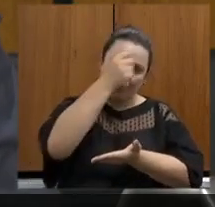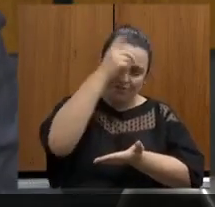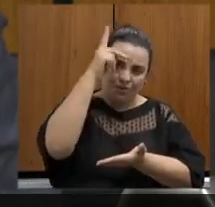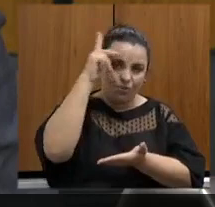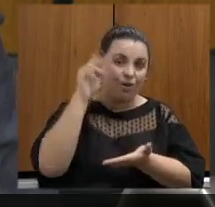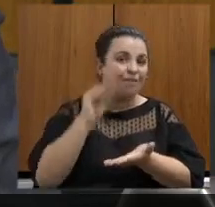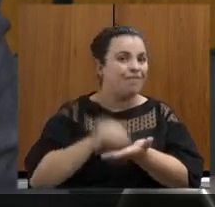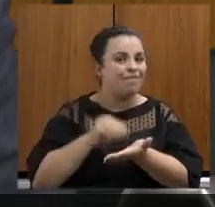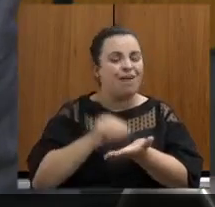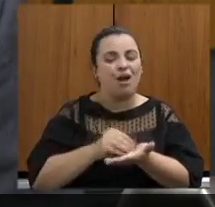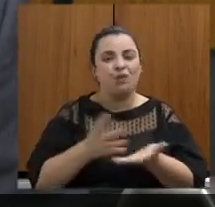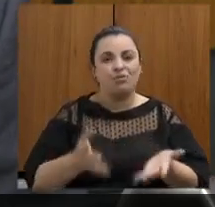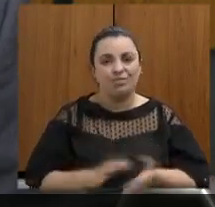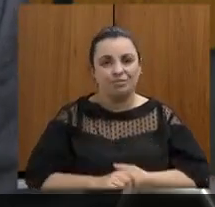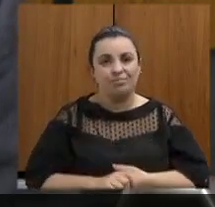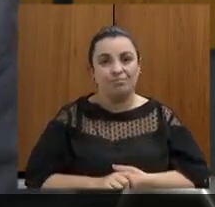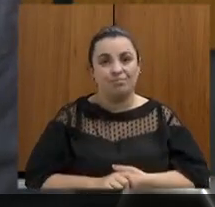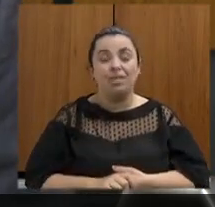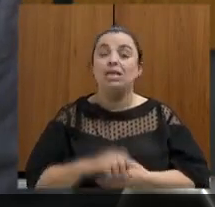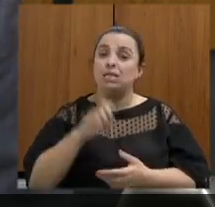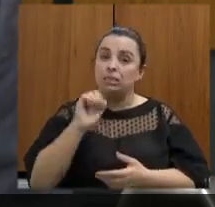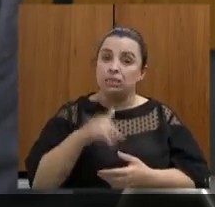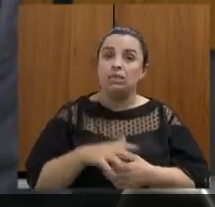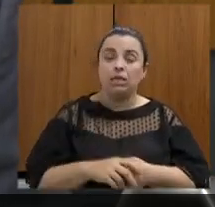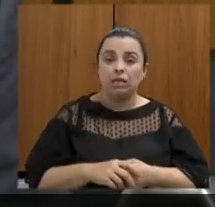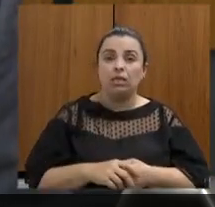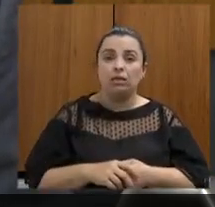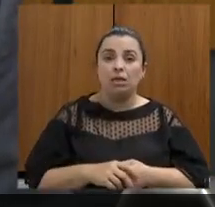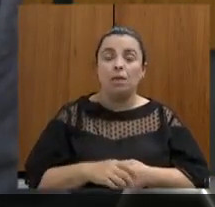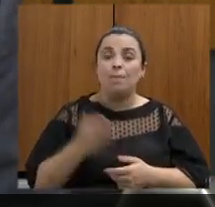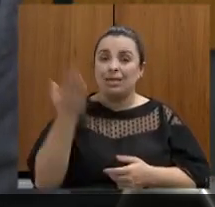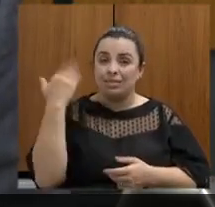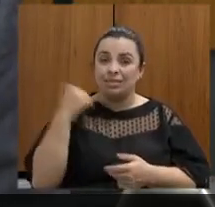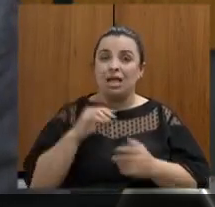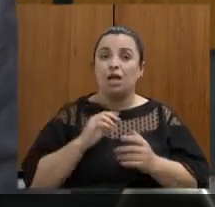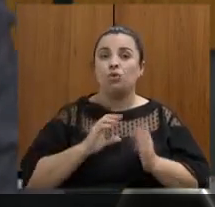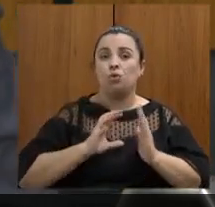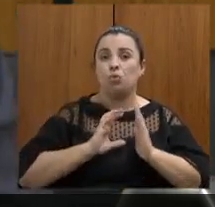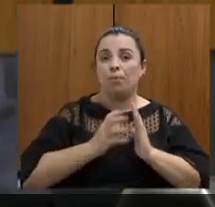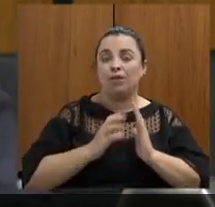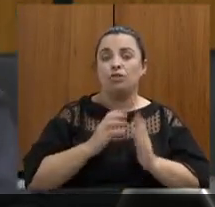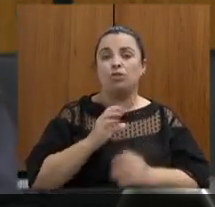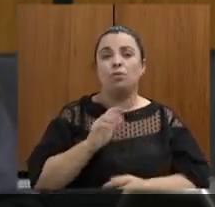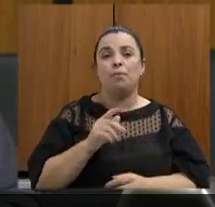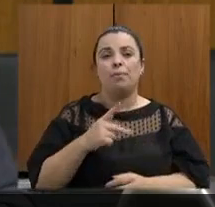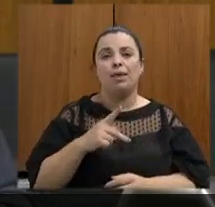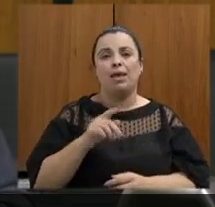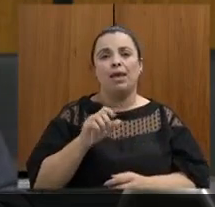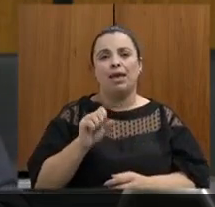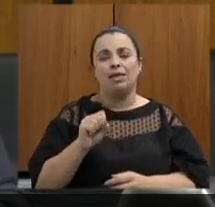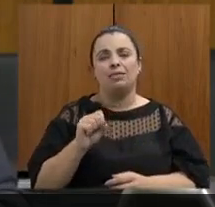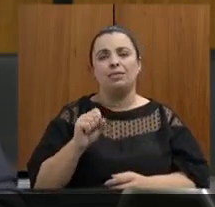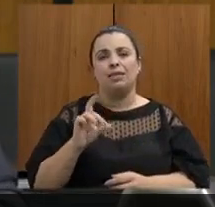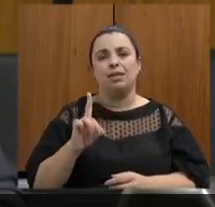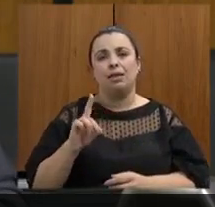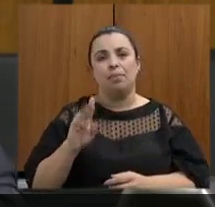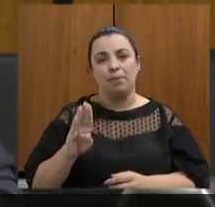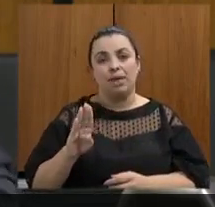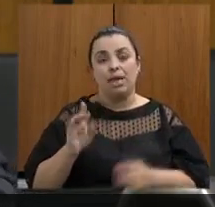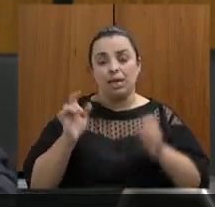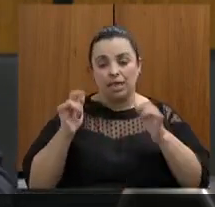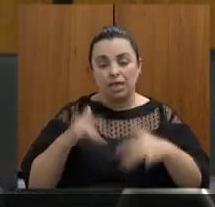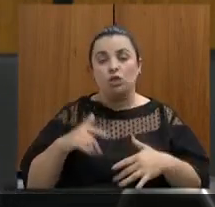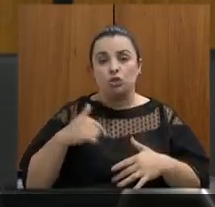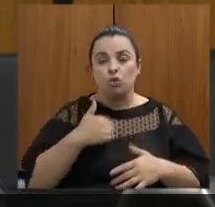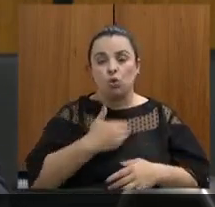assumiram com passei por que nossa mãe Assumimos o governo PSDB que deixou o governo para nós acho que até o partido de da senhora